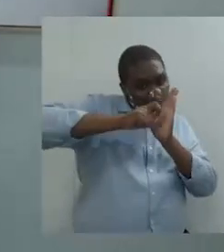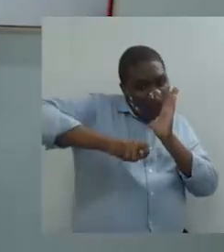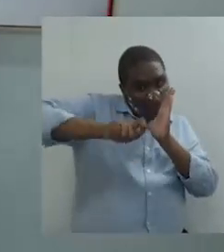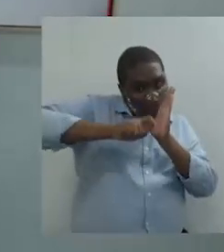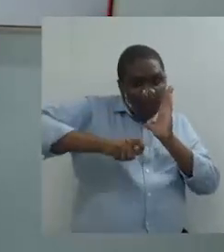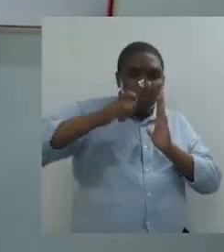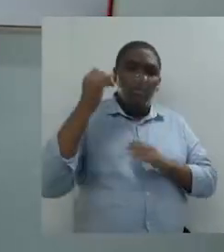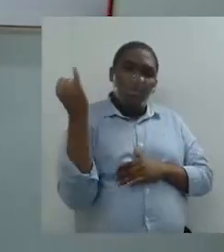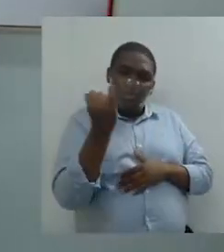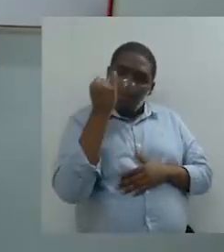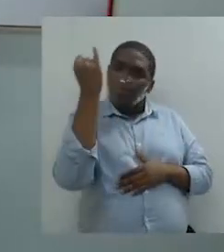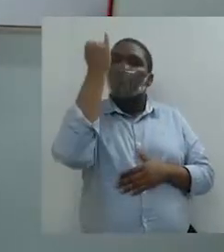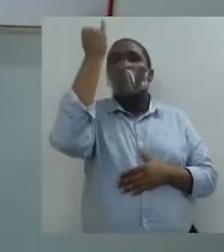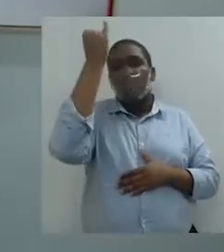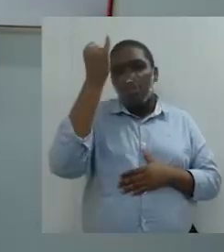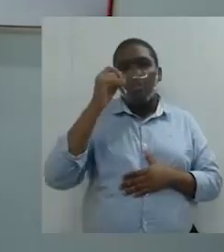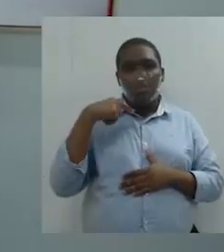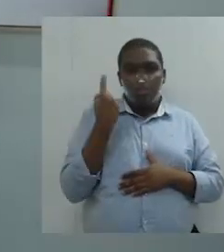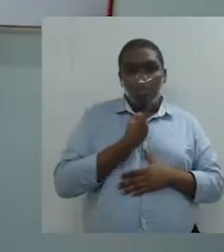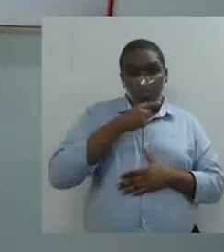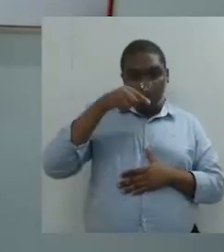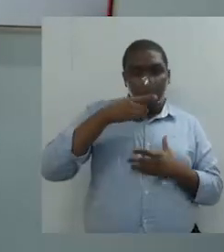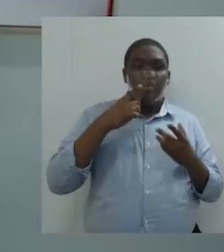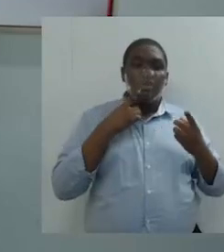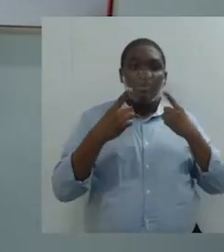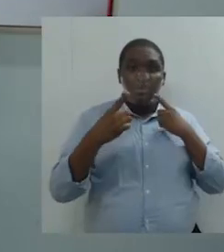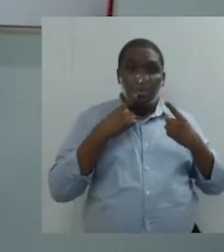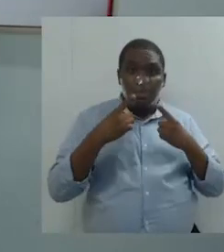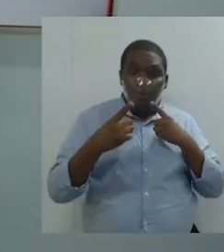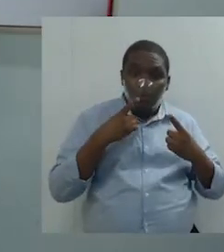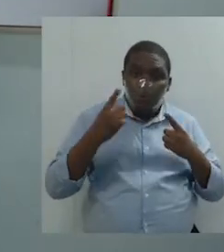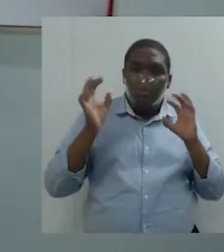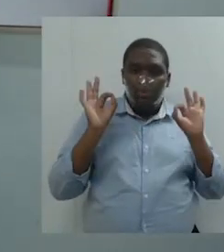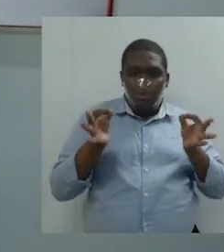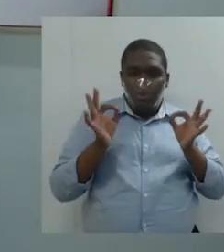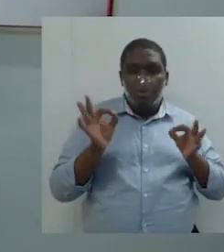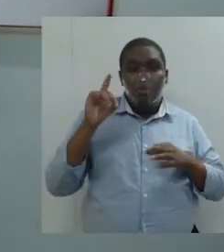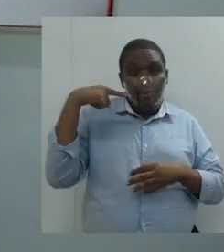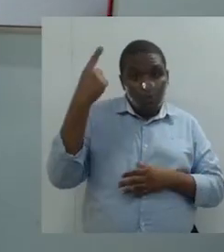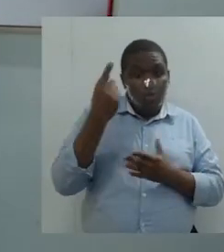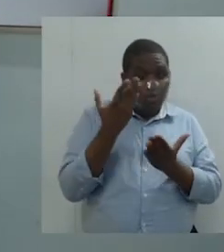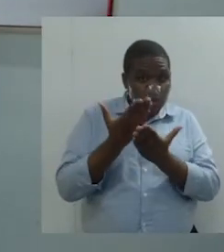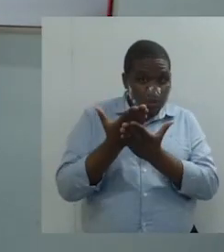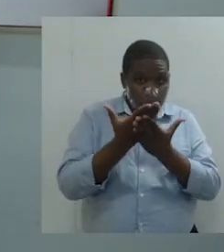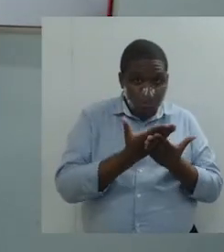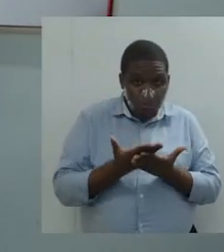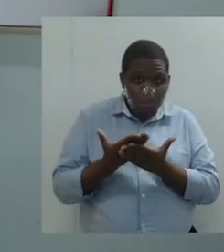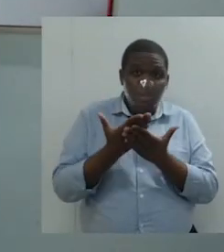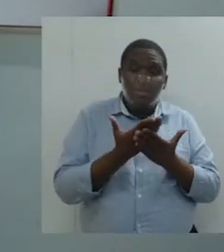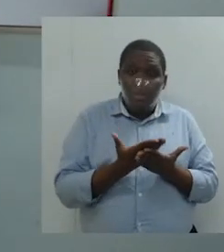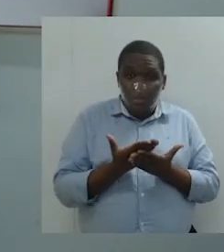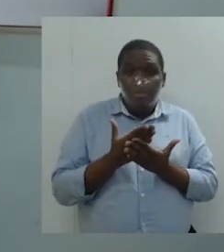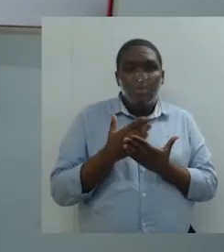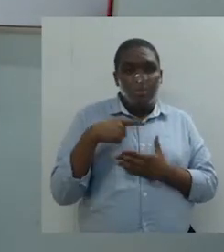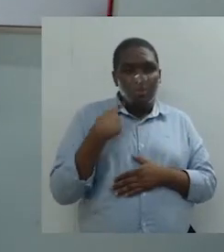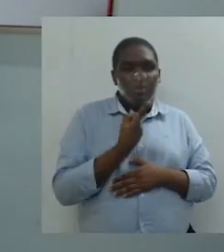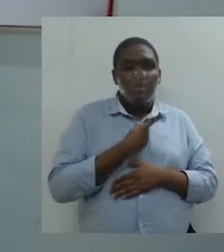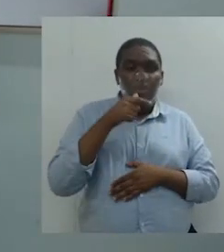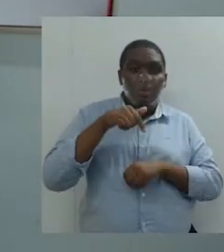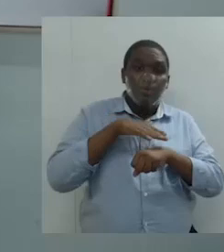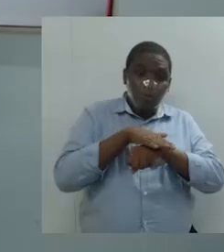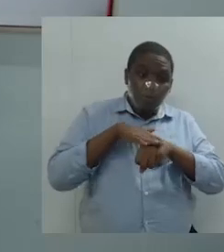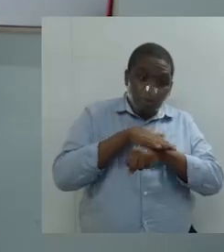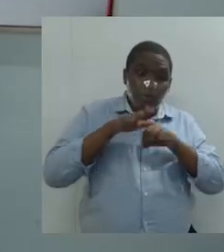reflexão, todo esse diálogo. E que na próxima aula, quando conversarmos